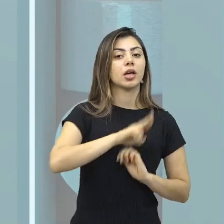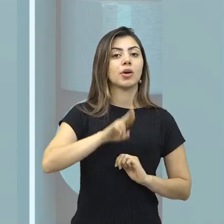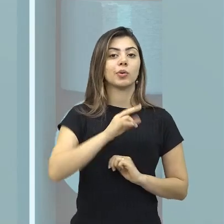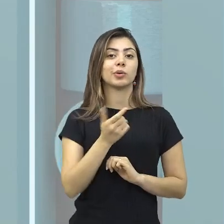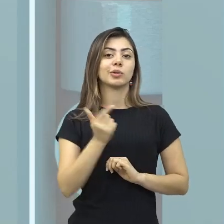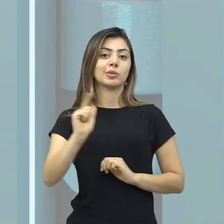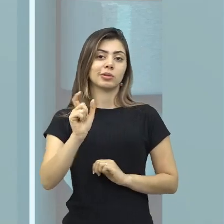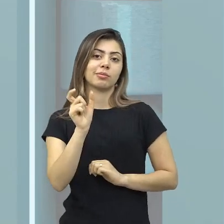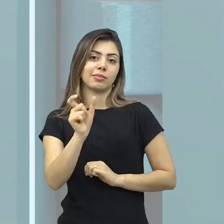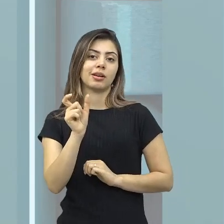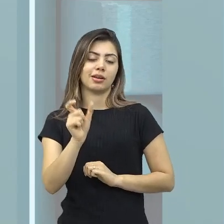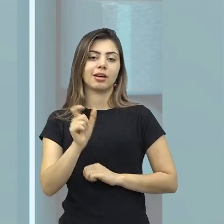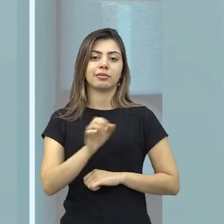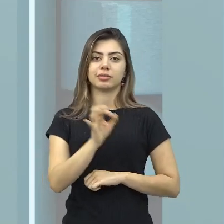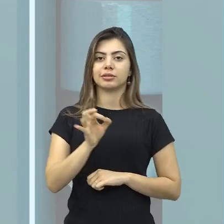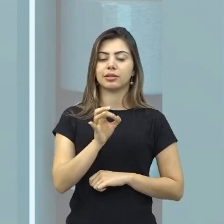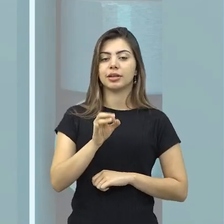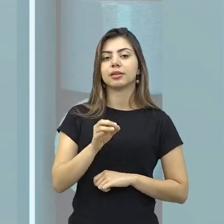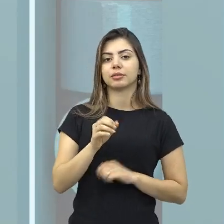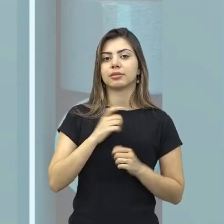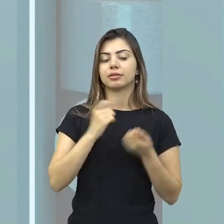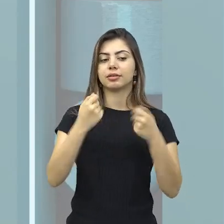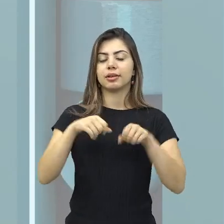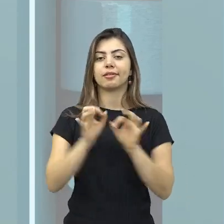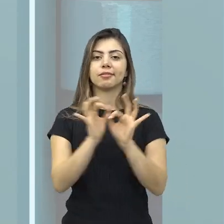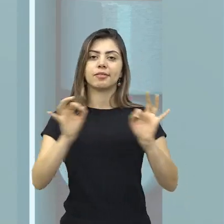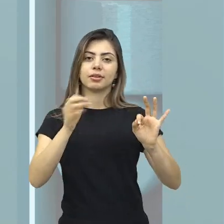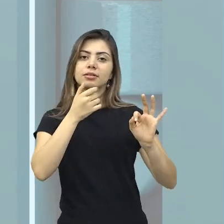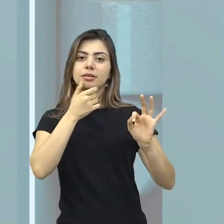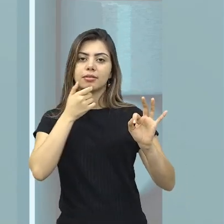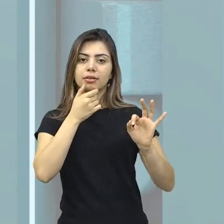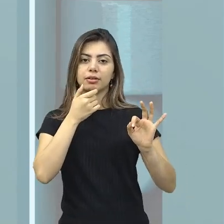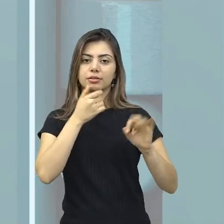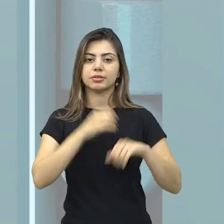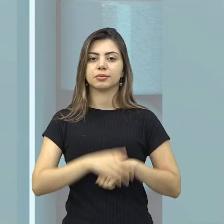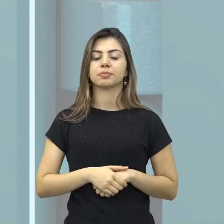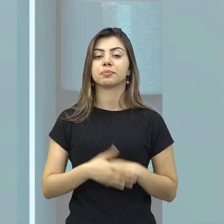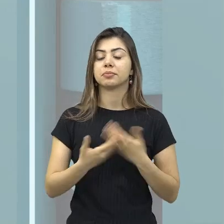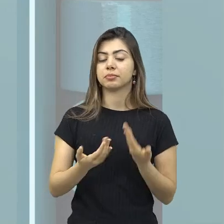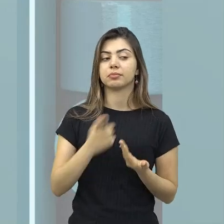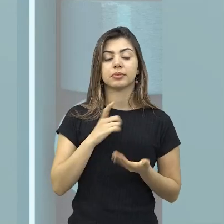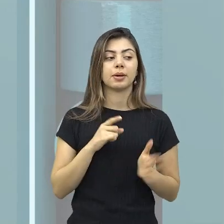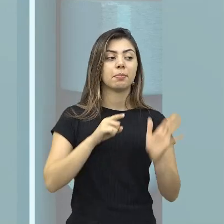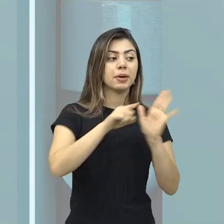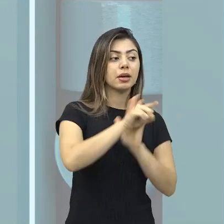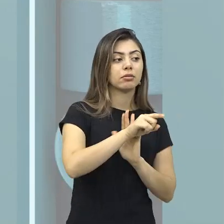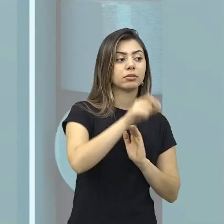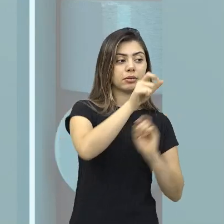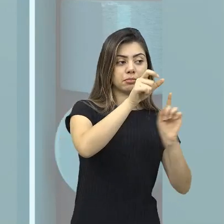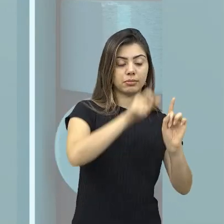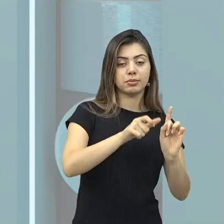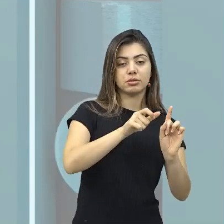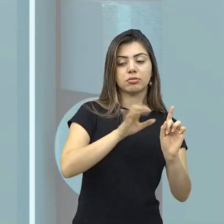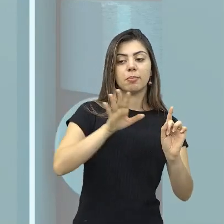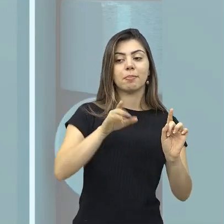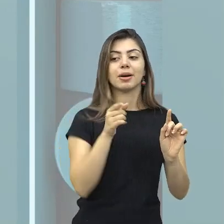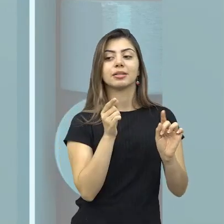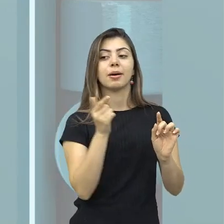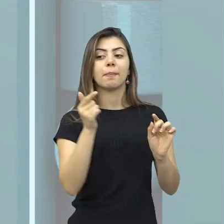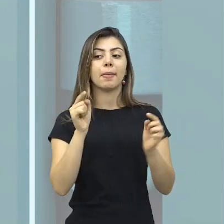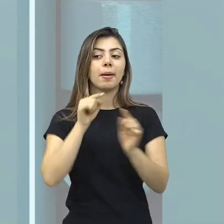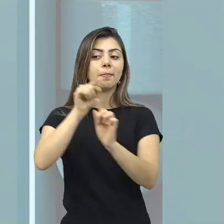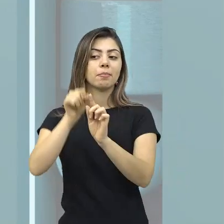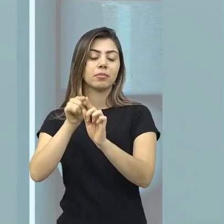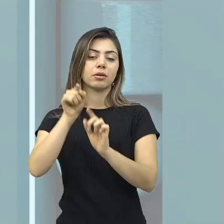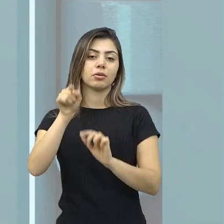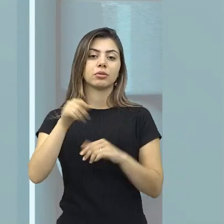she. Where is he from? De onde ele é? Repare, eu estou perguntando para você sobre uma terceira pessoa. Então, eu devo utilizar o